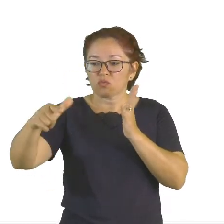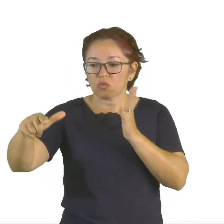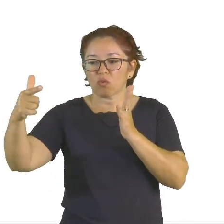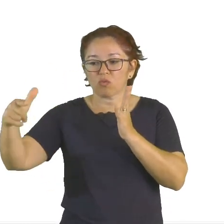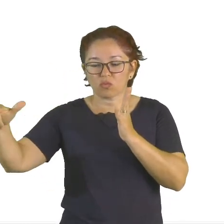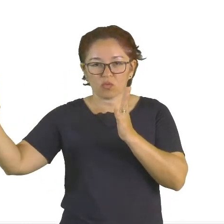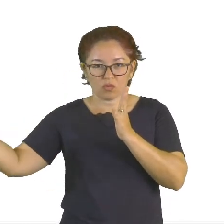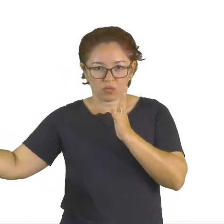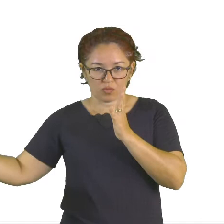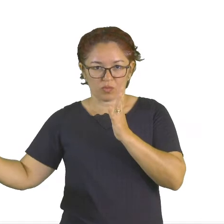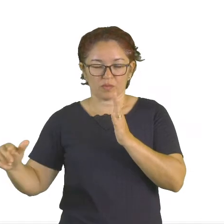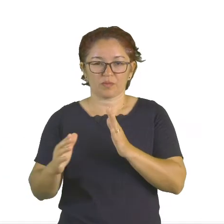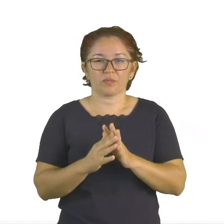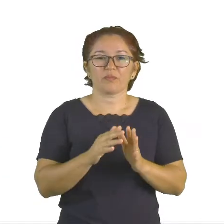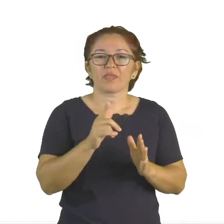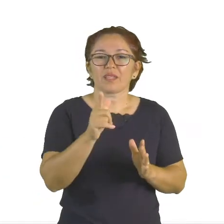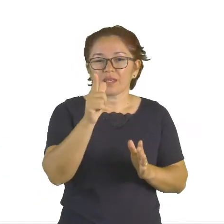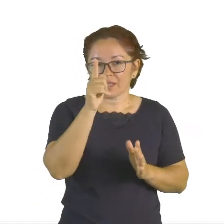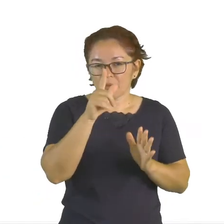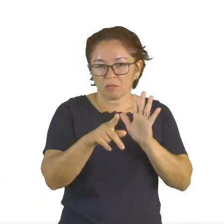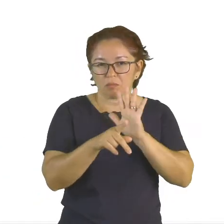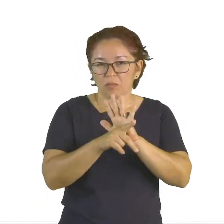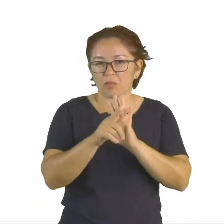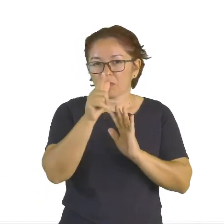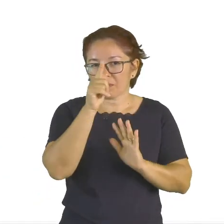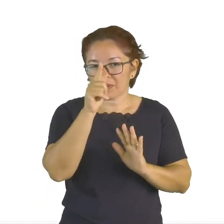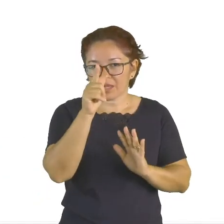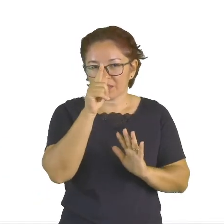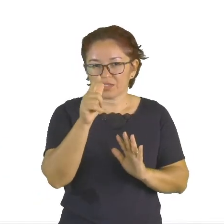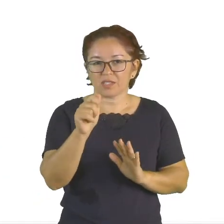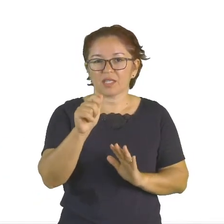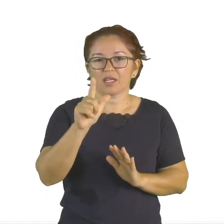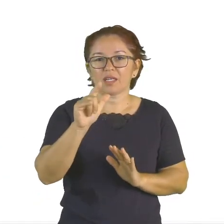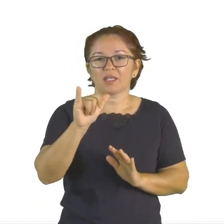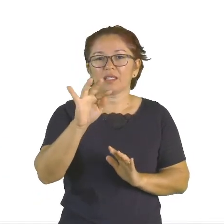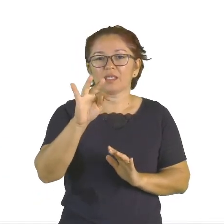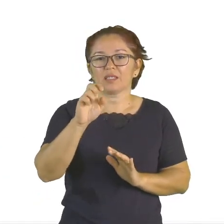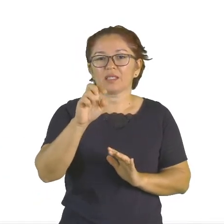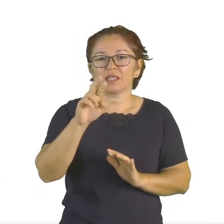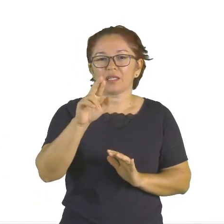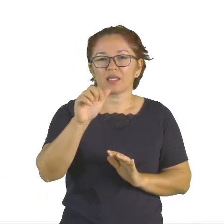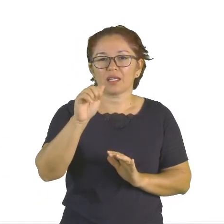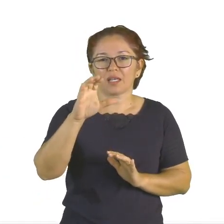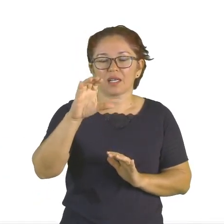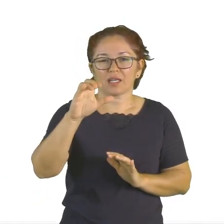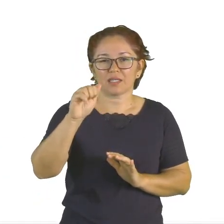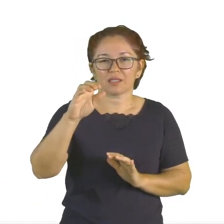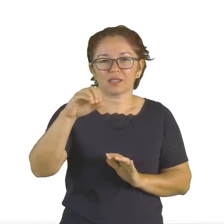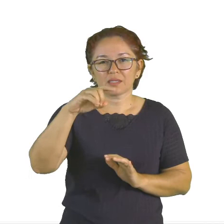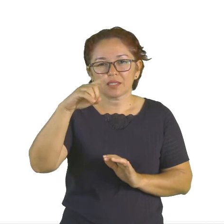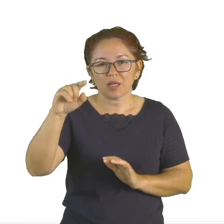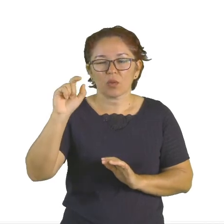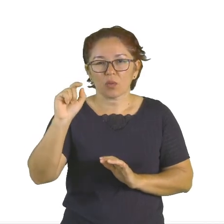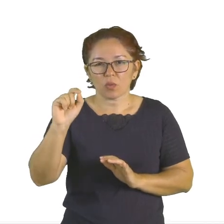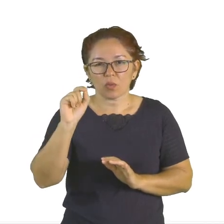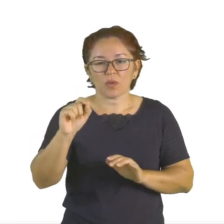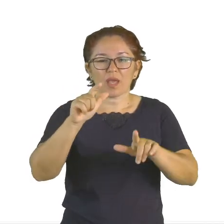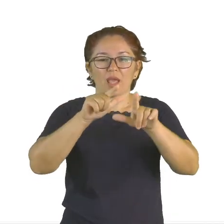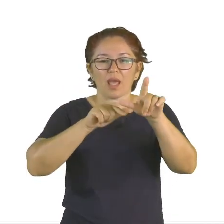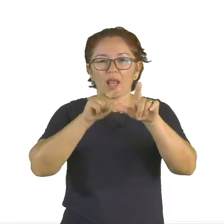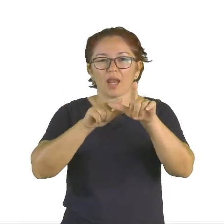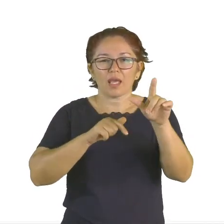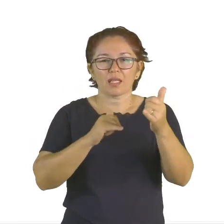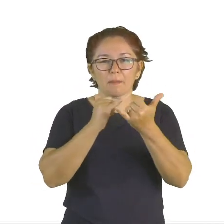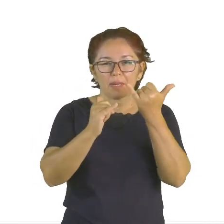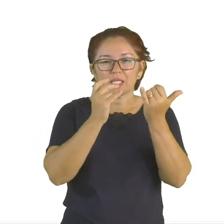Aliteração. Do latim aliteratio, significa sequência de letras semelhantes. A aliteração é